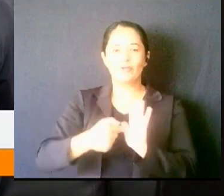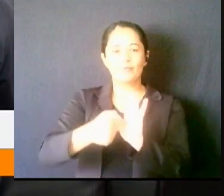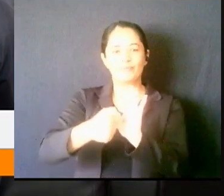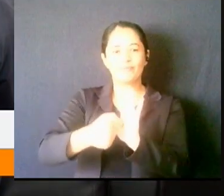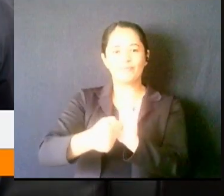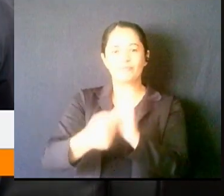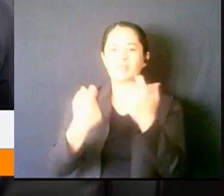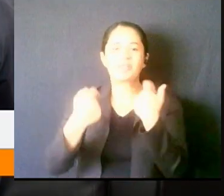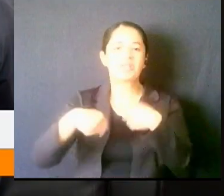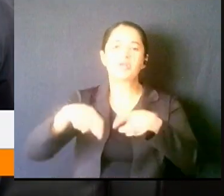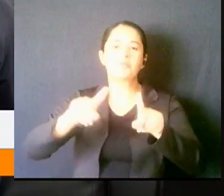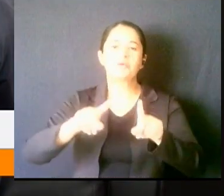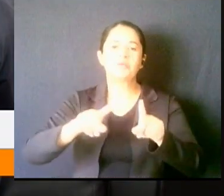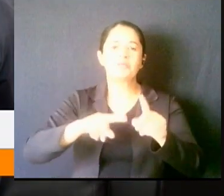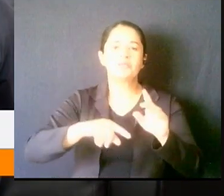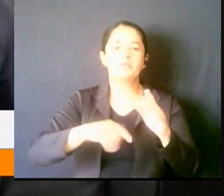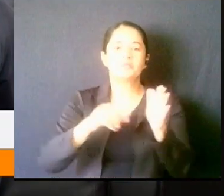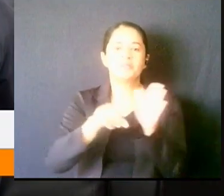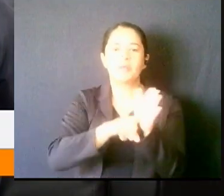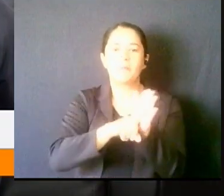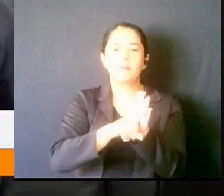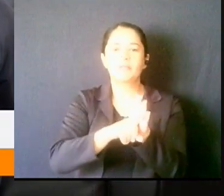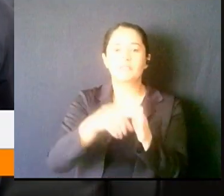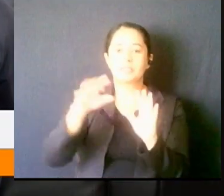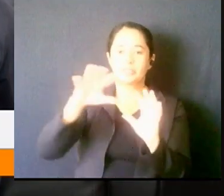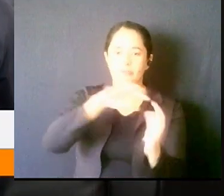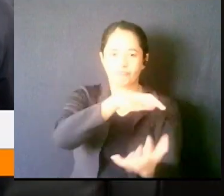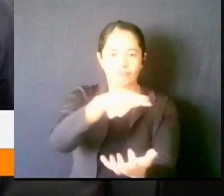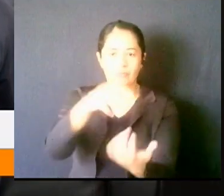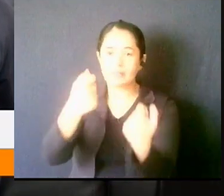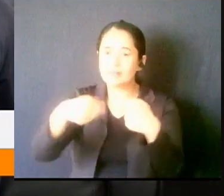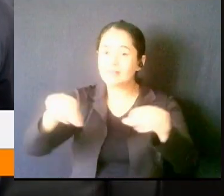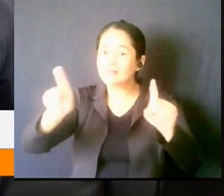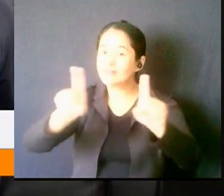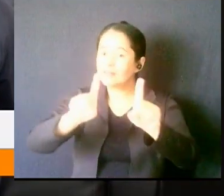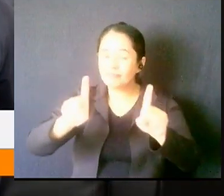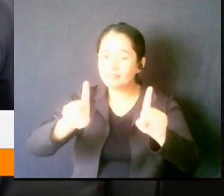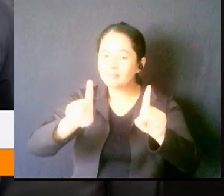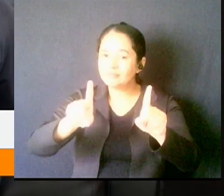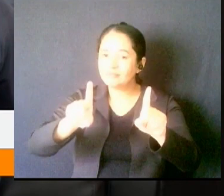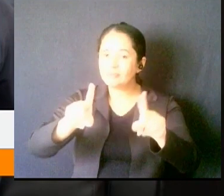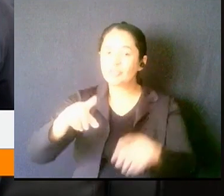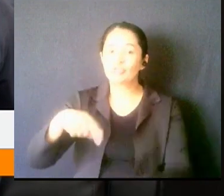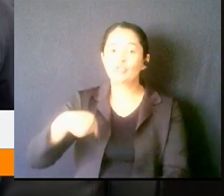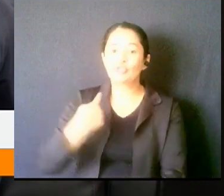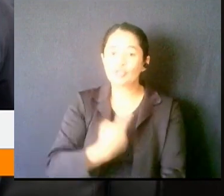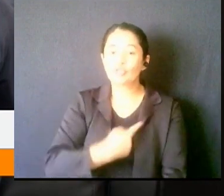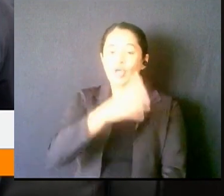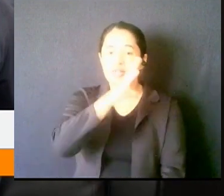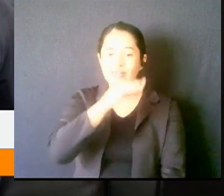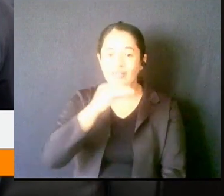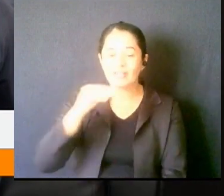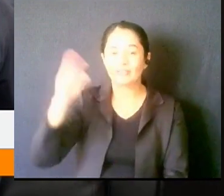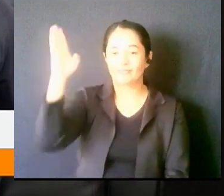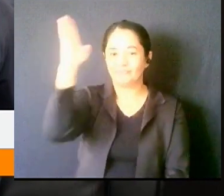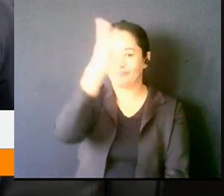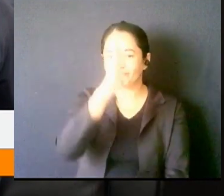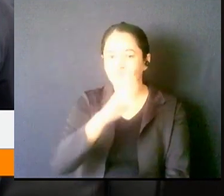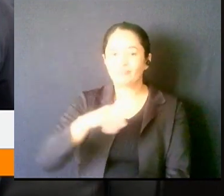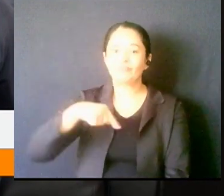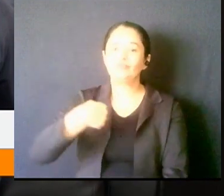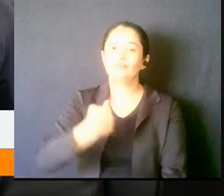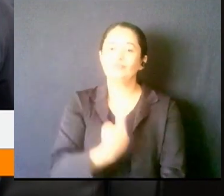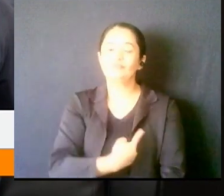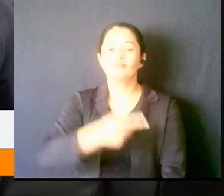publicações internacionais, a gente sabe como são nossos adolescentes. E essa pesquisa mostra que a idade